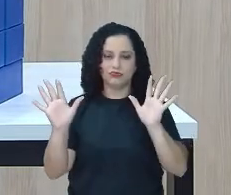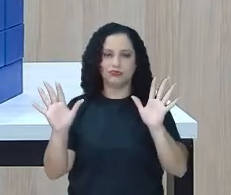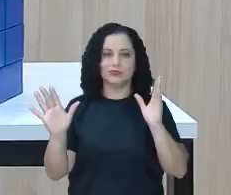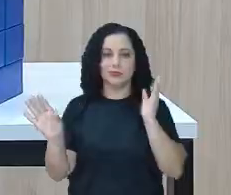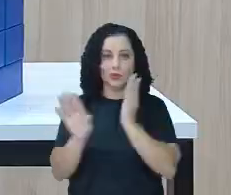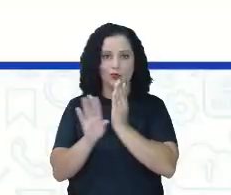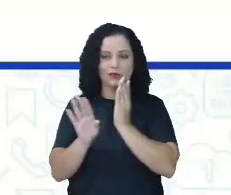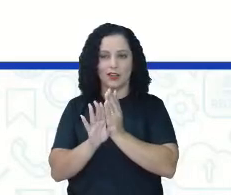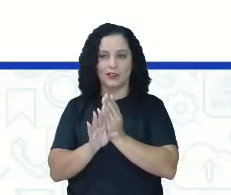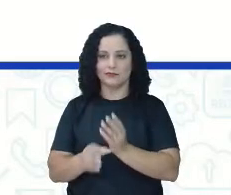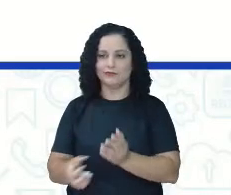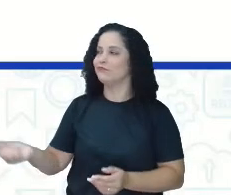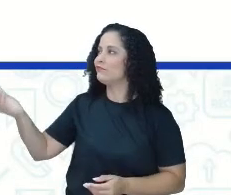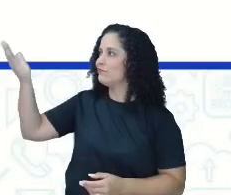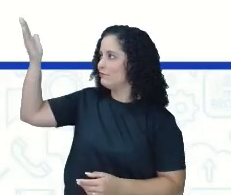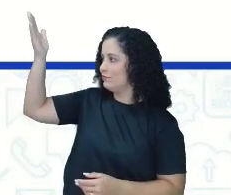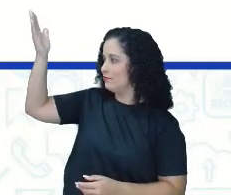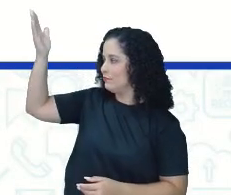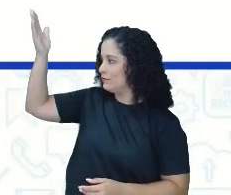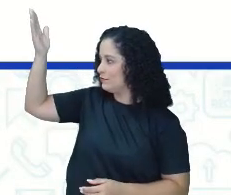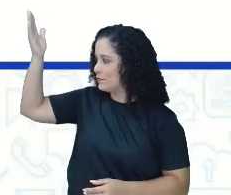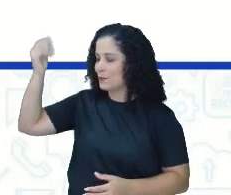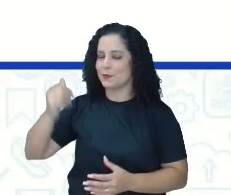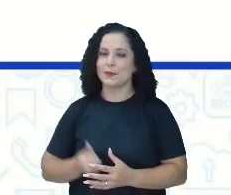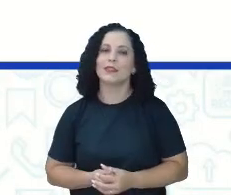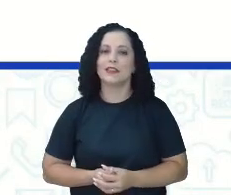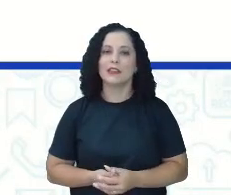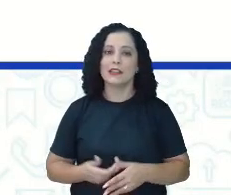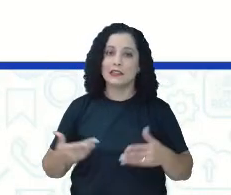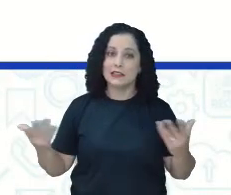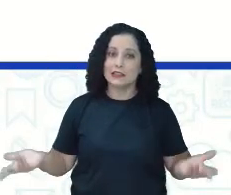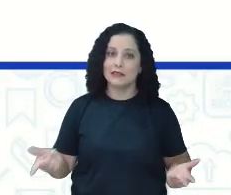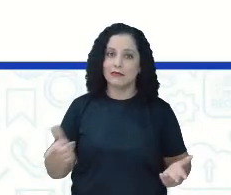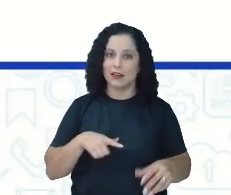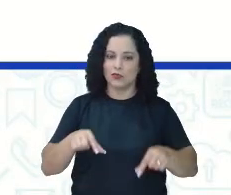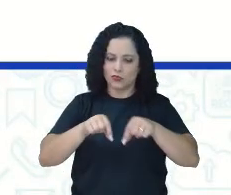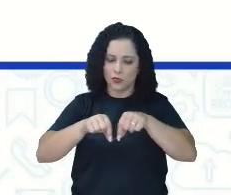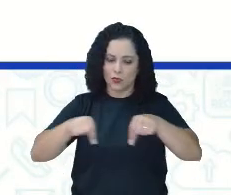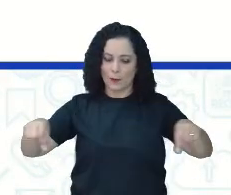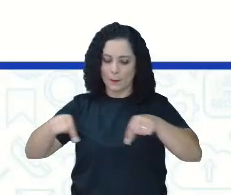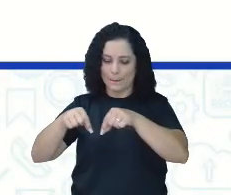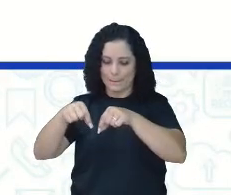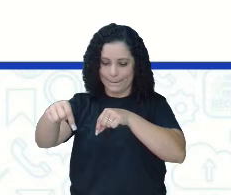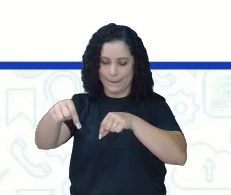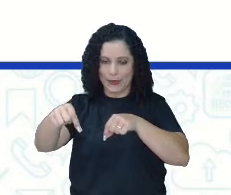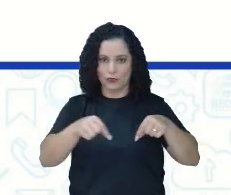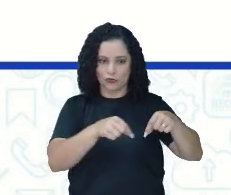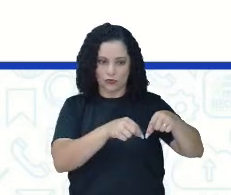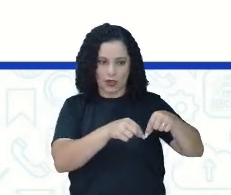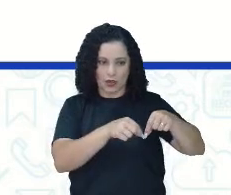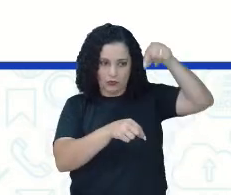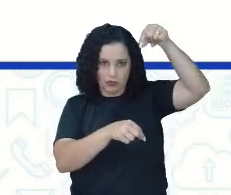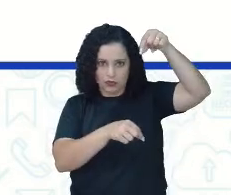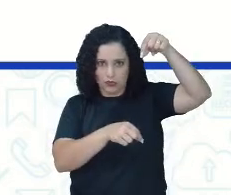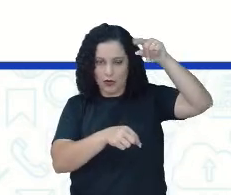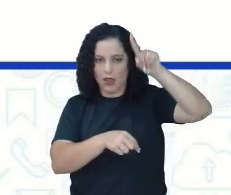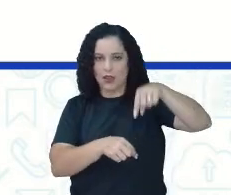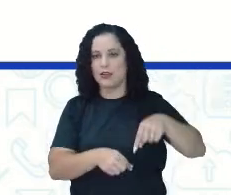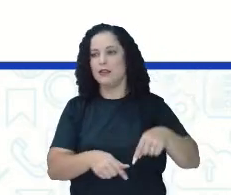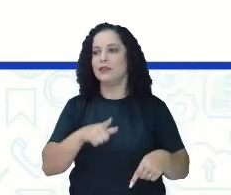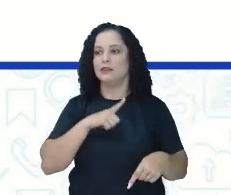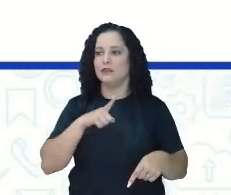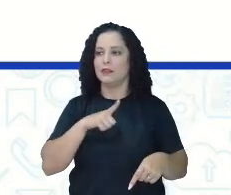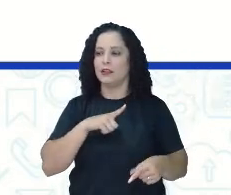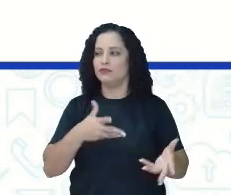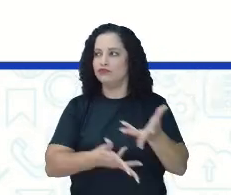Vamos no próximo dar uma olhadinha como é que vai ficar. Se os nossos comprimentos aí forem de acordo com essa distância de 1 centímetro, o